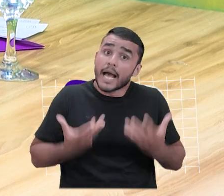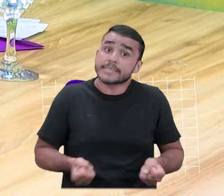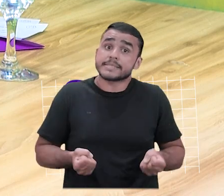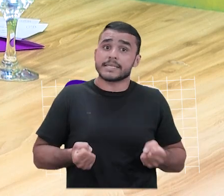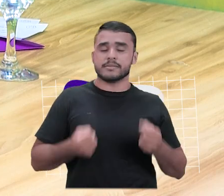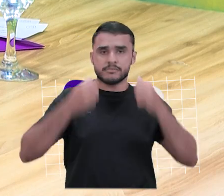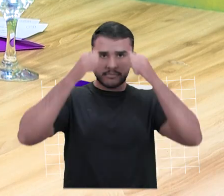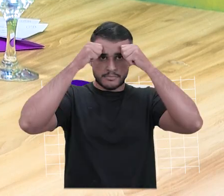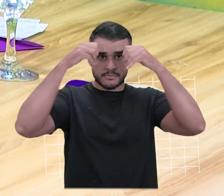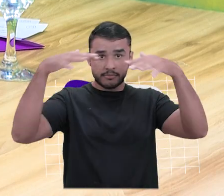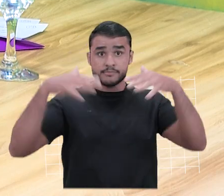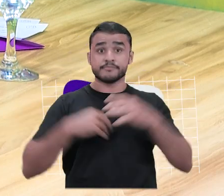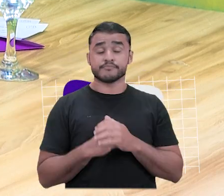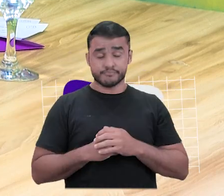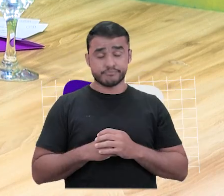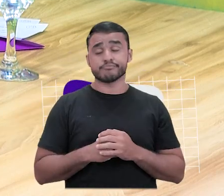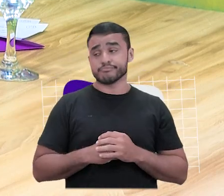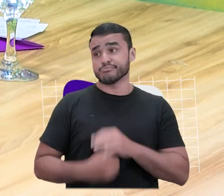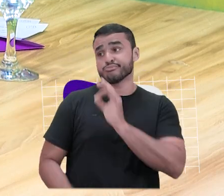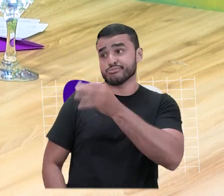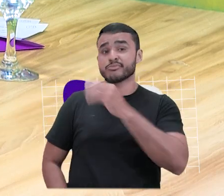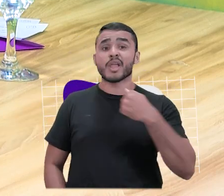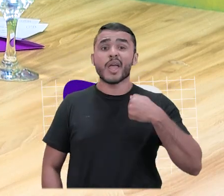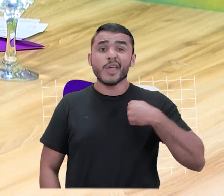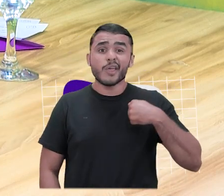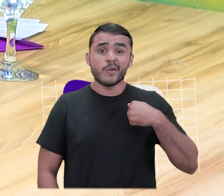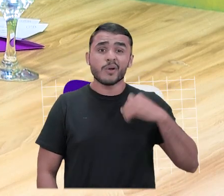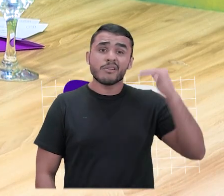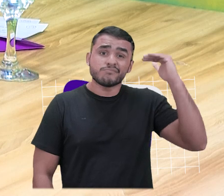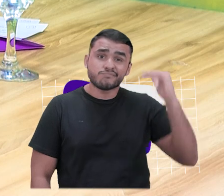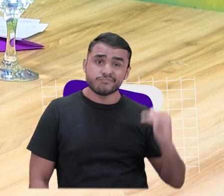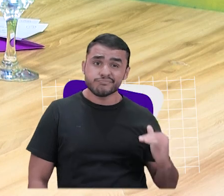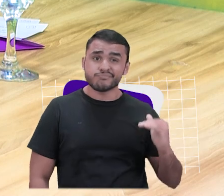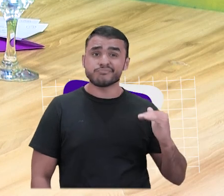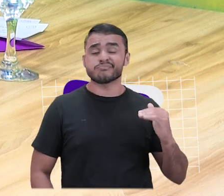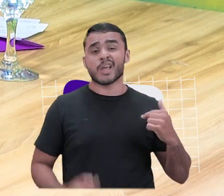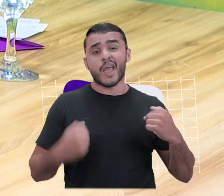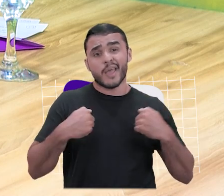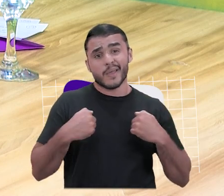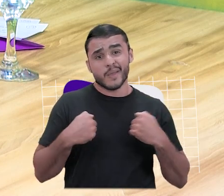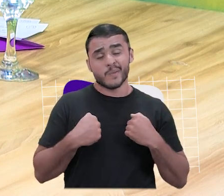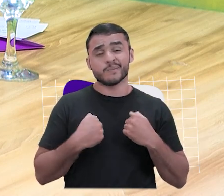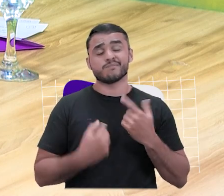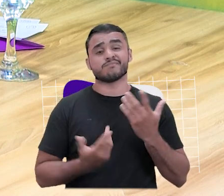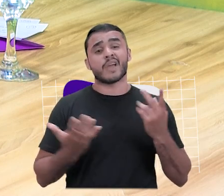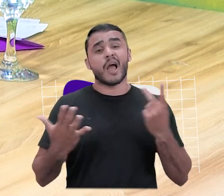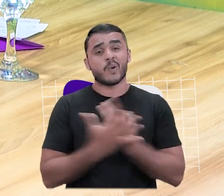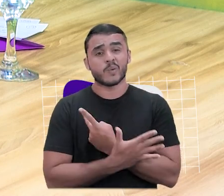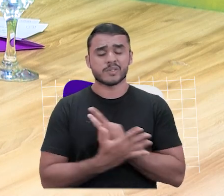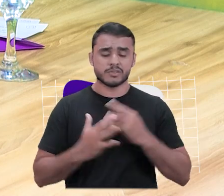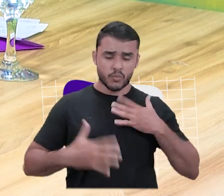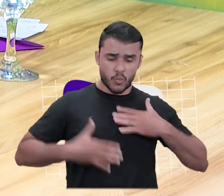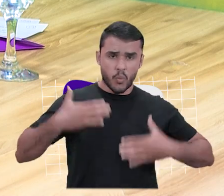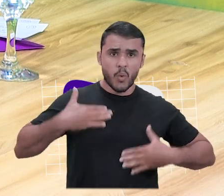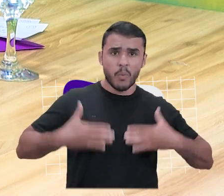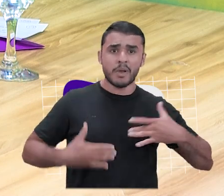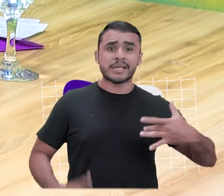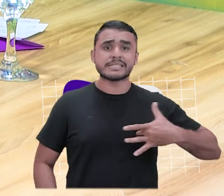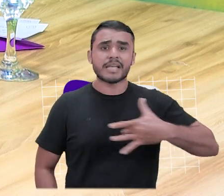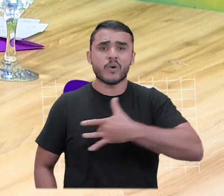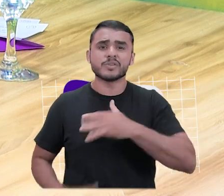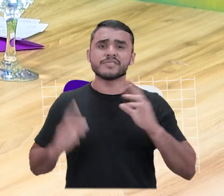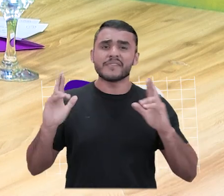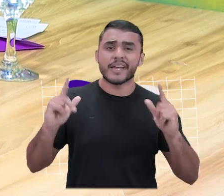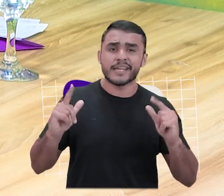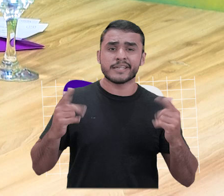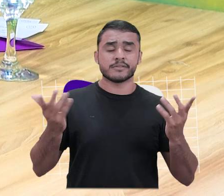Até as pessoas com nanismo também, tem coisas que a gente, o nosso organismo, o nosso jeito, a gente fica, eita, não